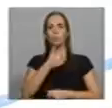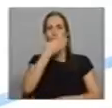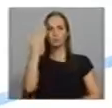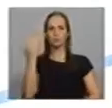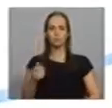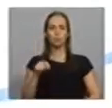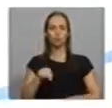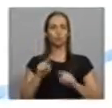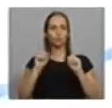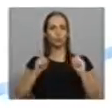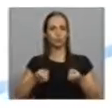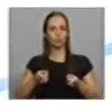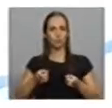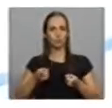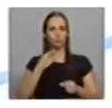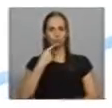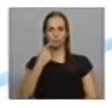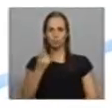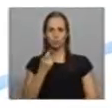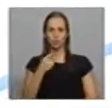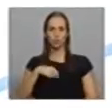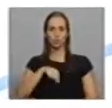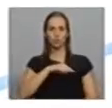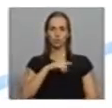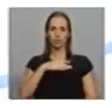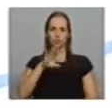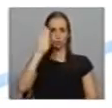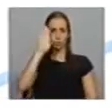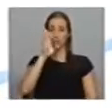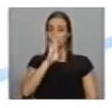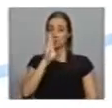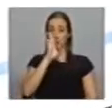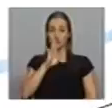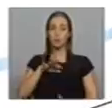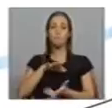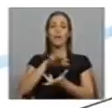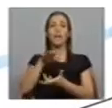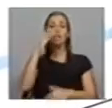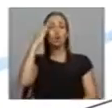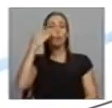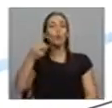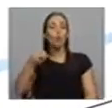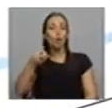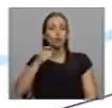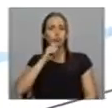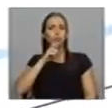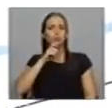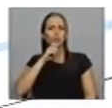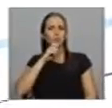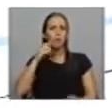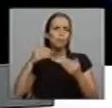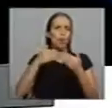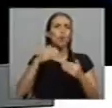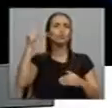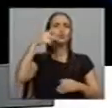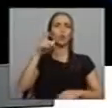hoje começamos com uma questão. Queremos saber se o hipotético planeta 9 inclinou o Sol. Vamos voltar a